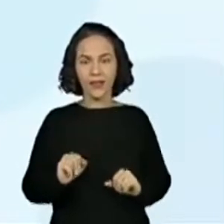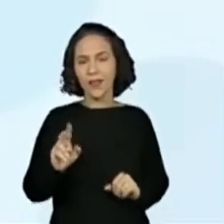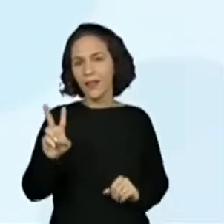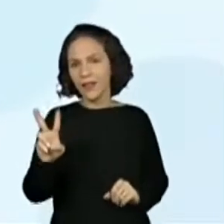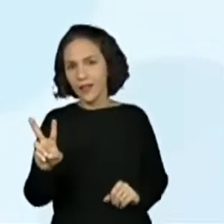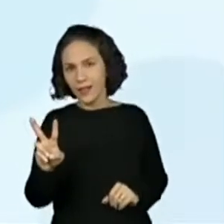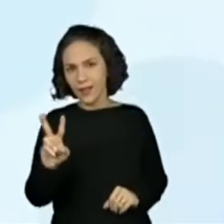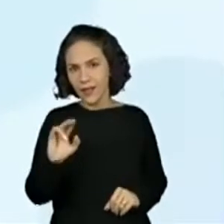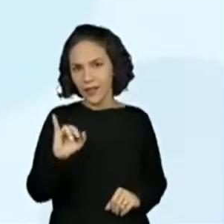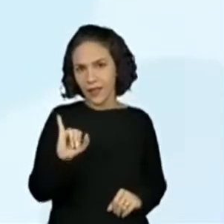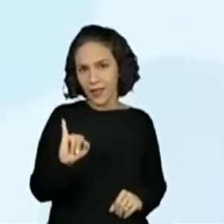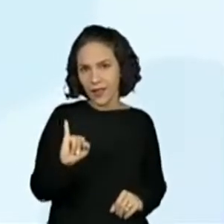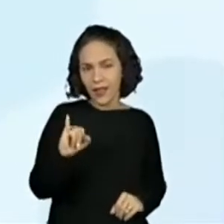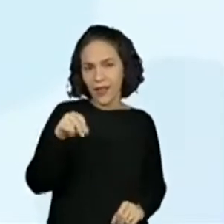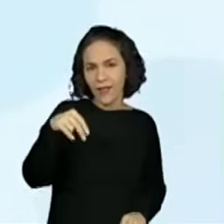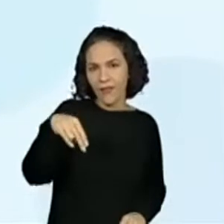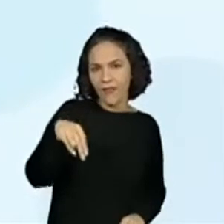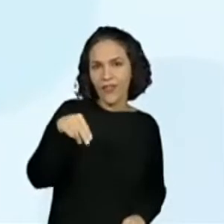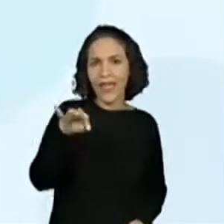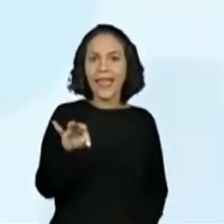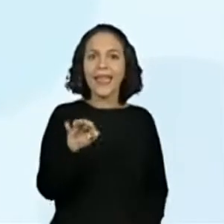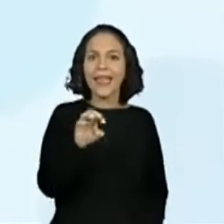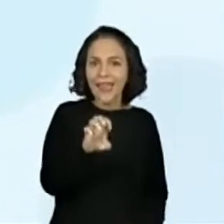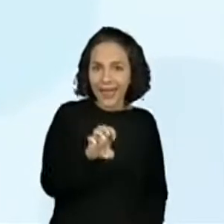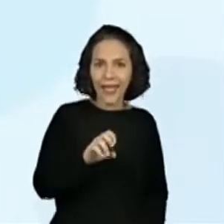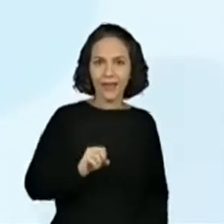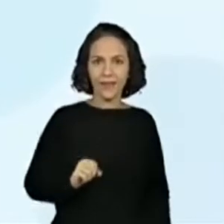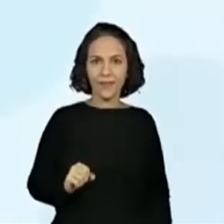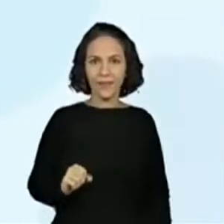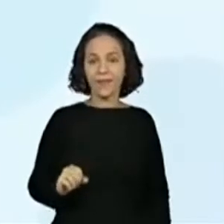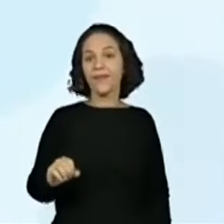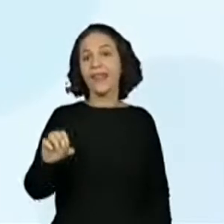T, 20 e